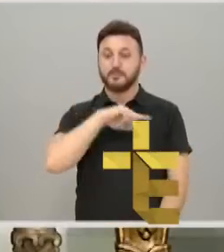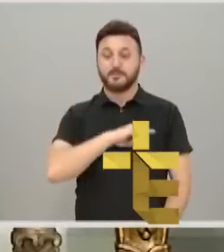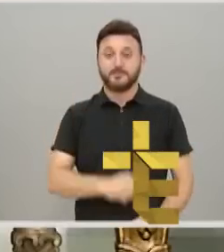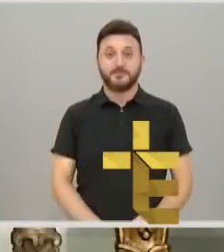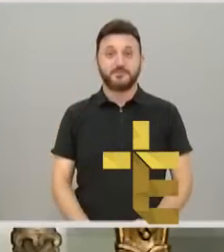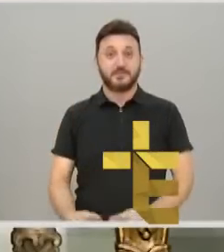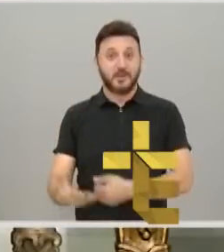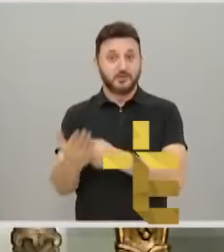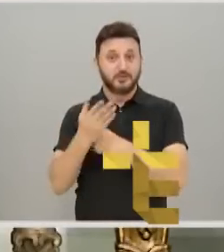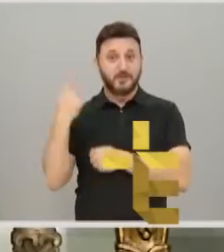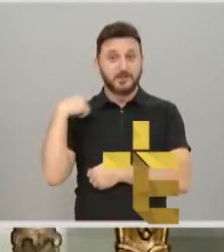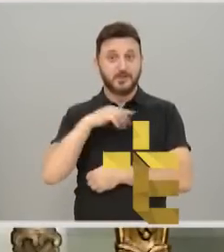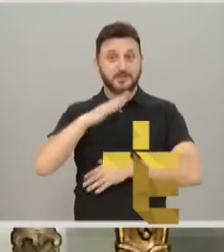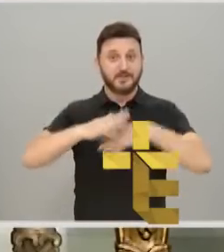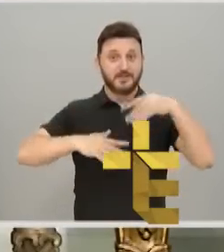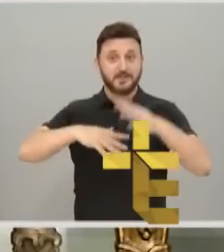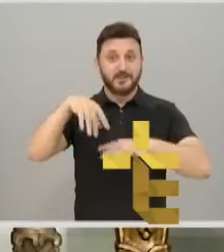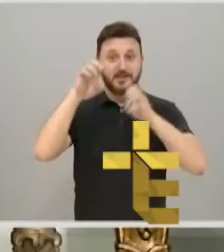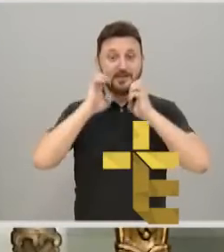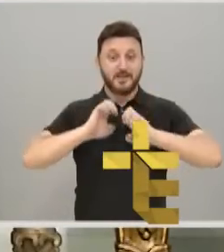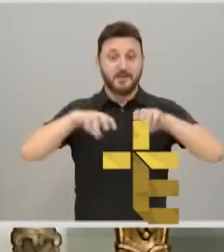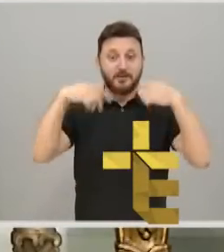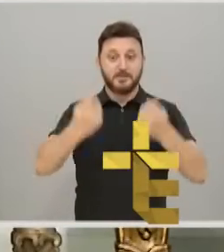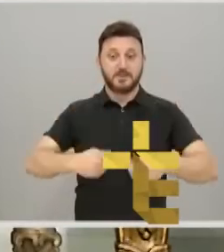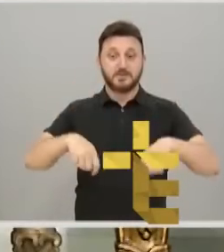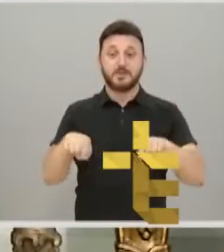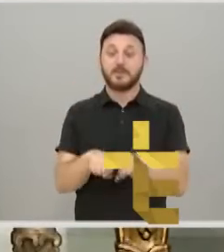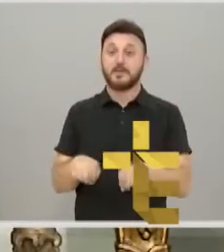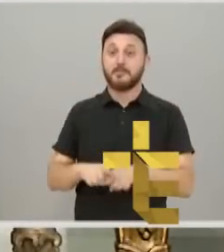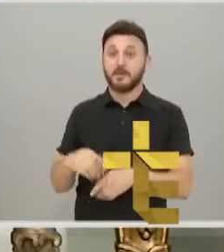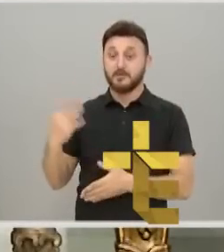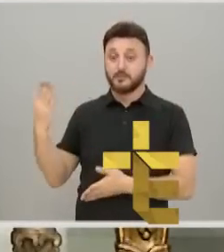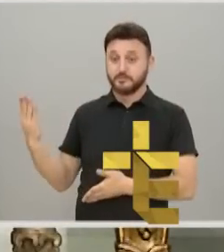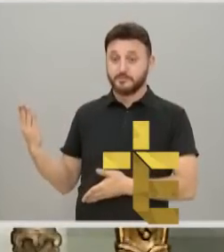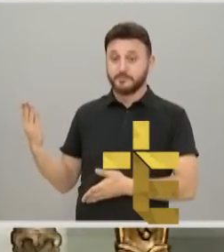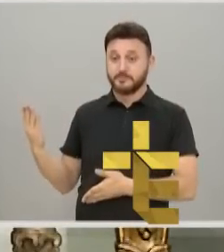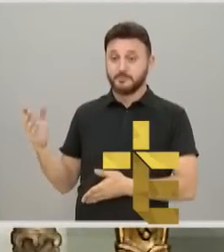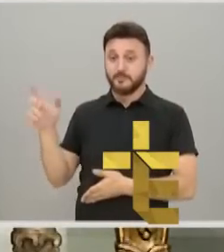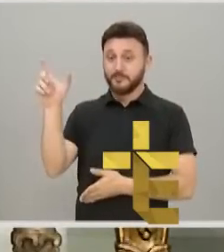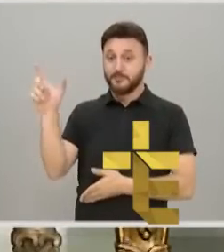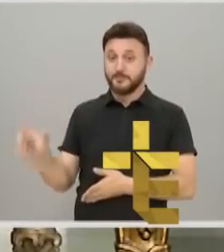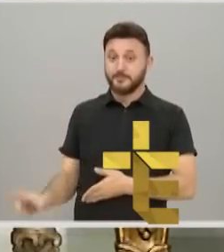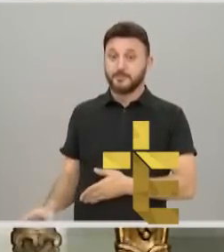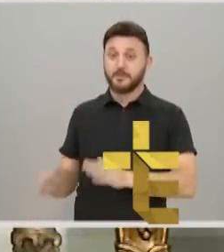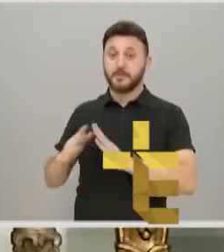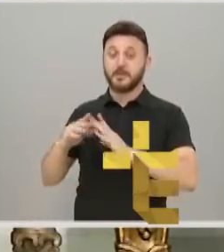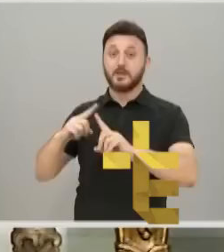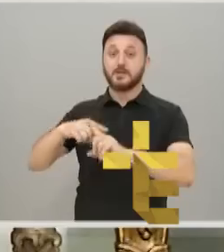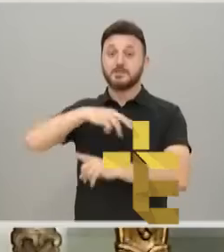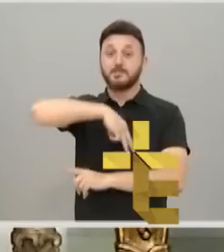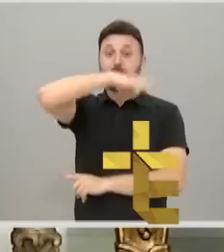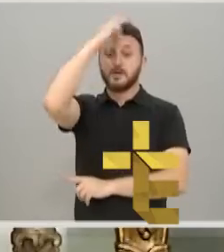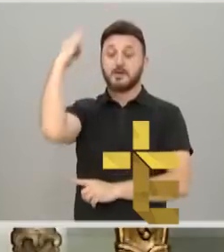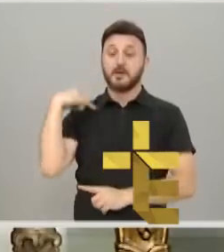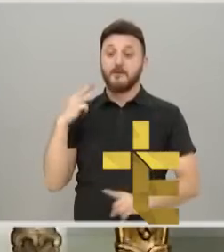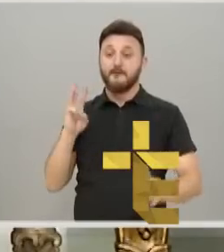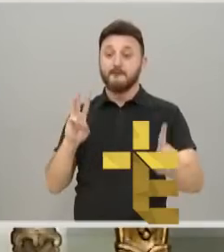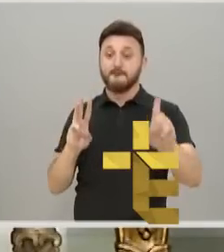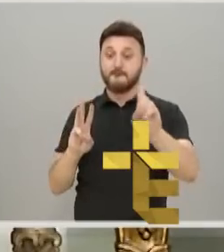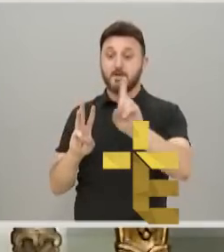Grande colaborador da obra Evangelizar é Preciso. E também queremos acolher da Igreja Nossa Senhora de Fátima